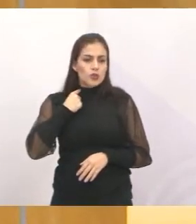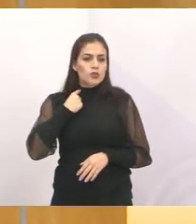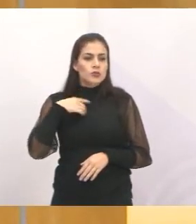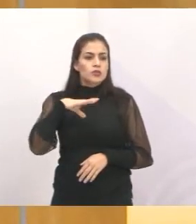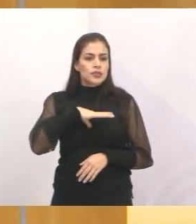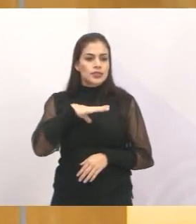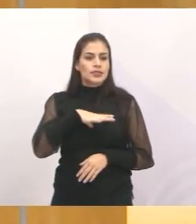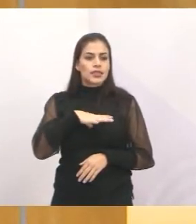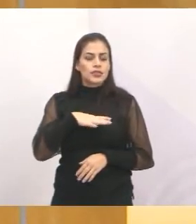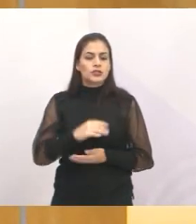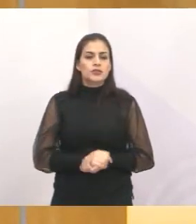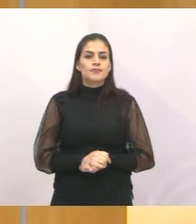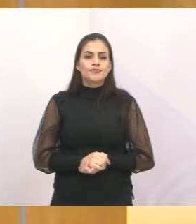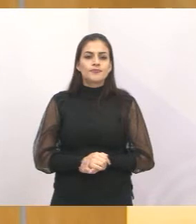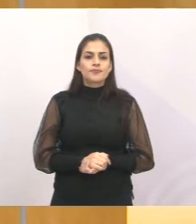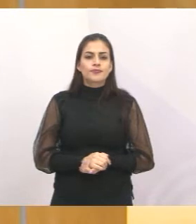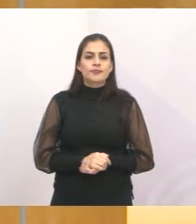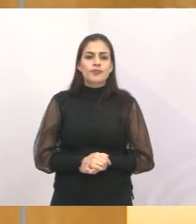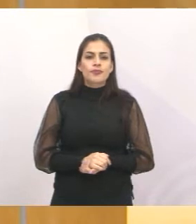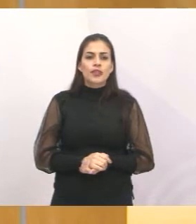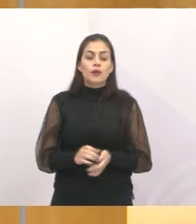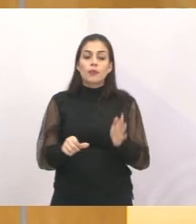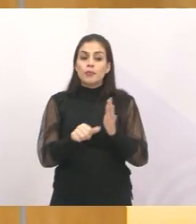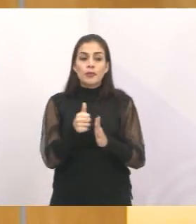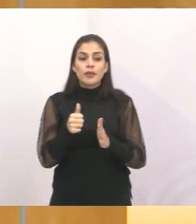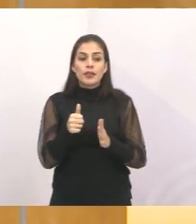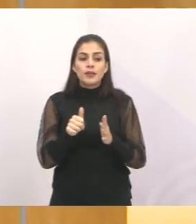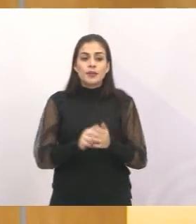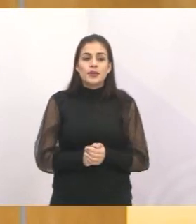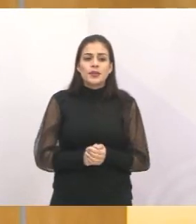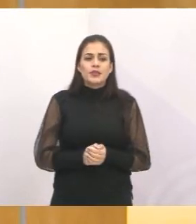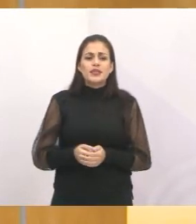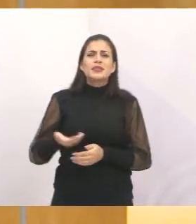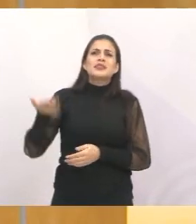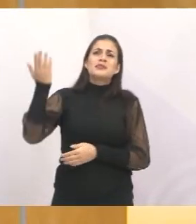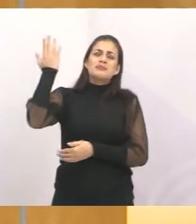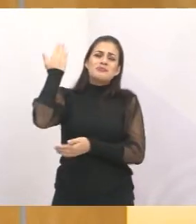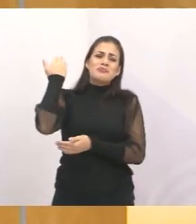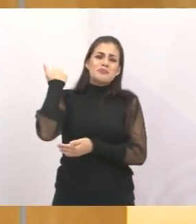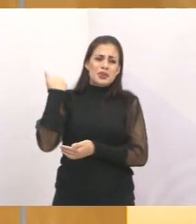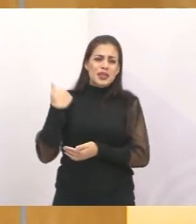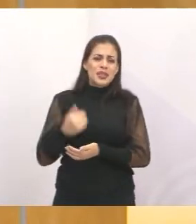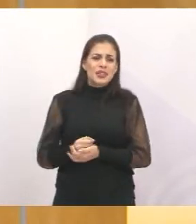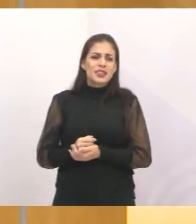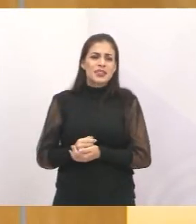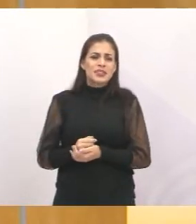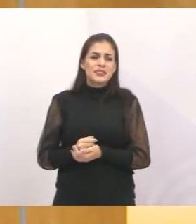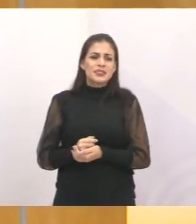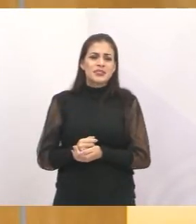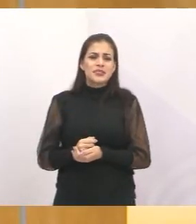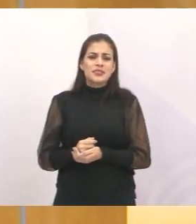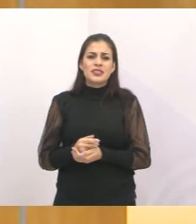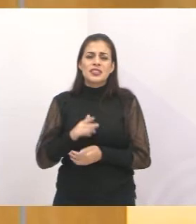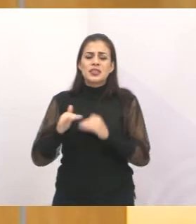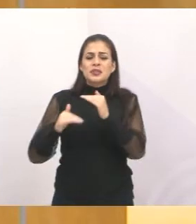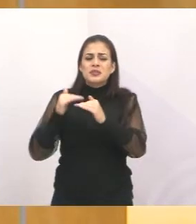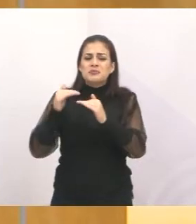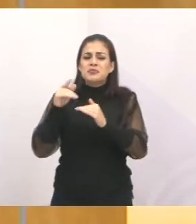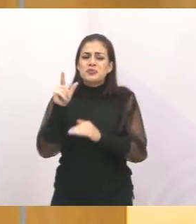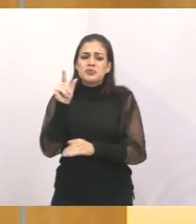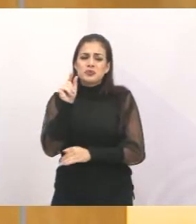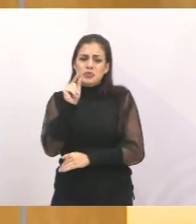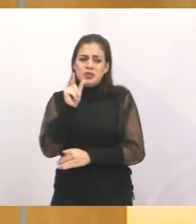E de lá para cá, infelizmente, pouca coisa andou nesse aspecto. Até para fazer um